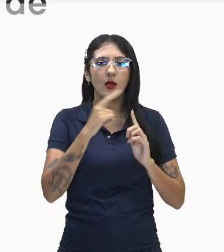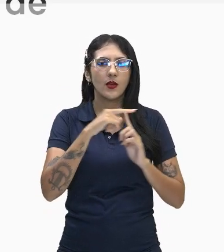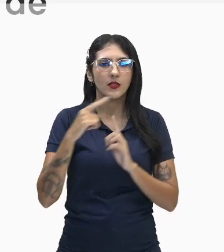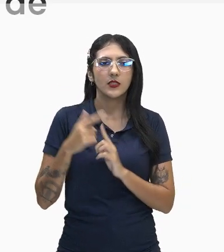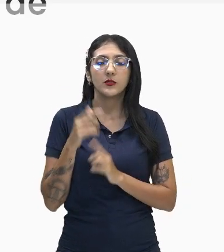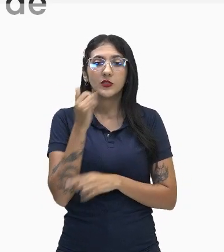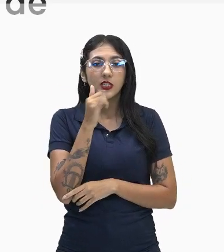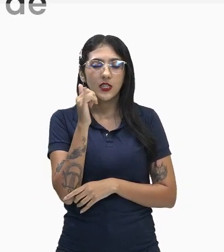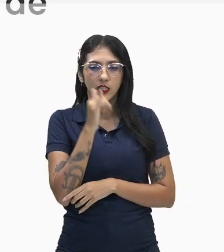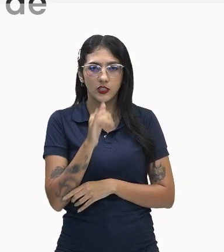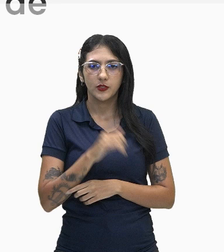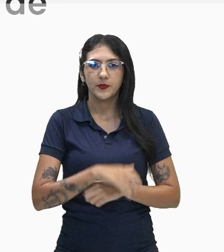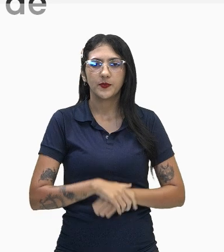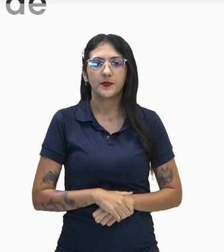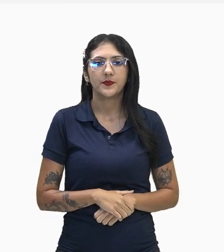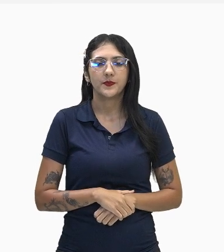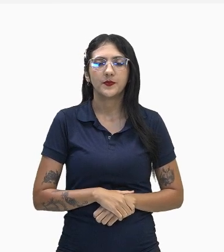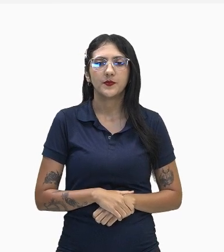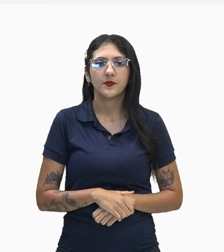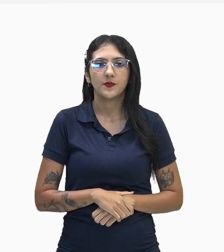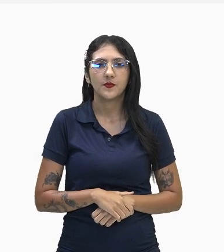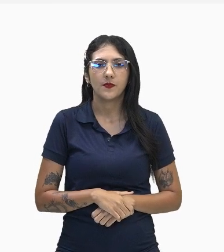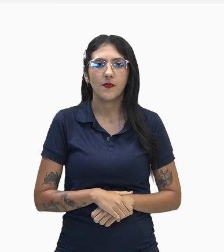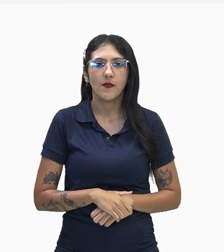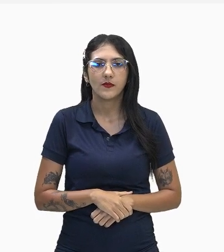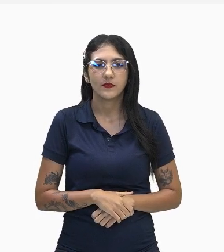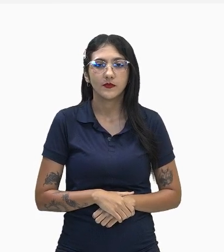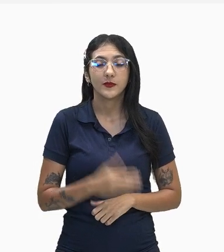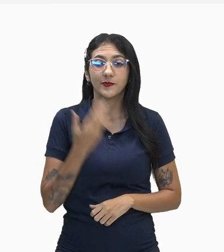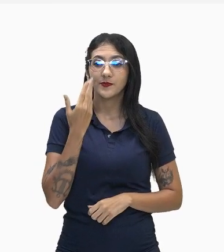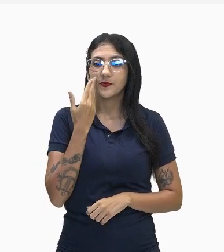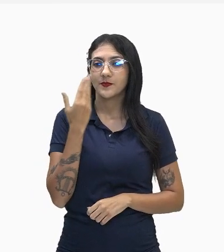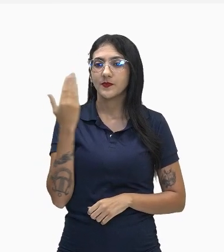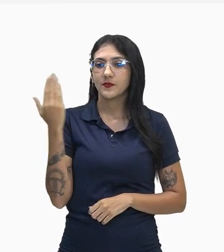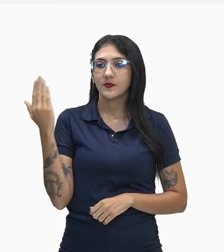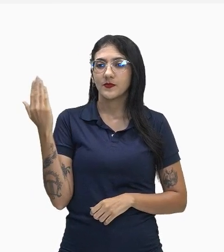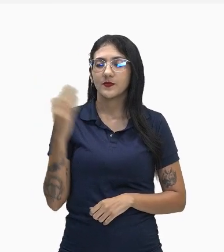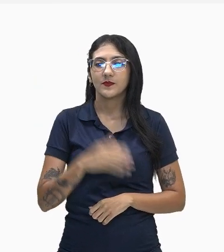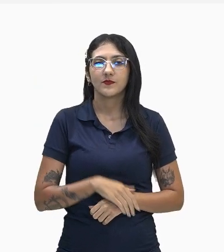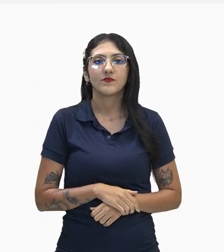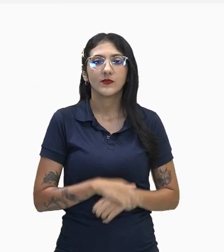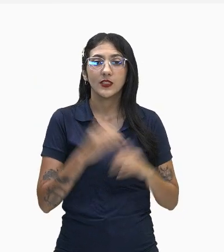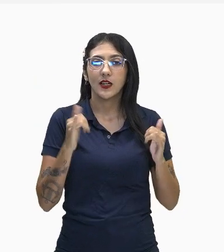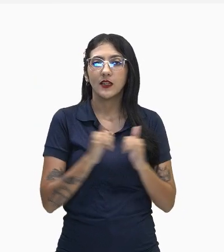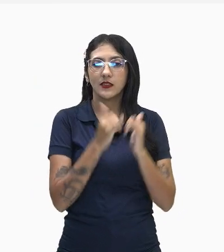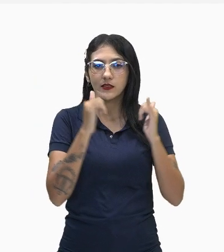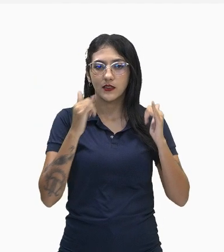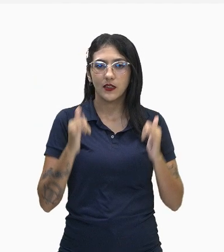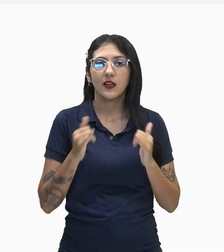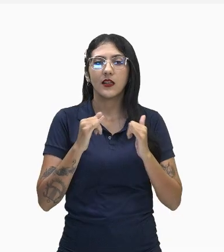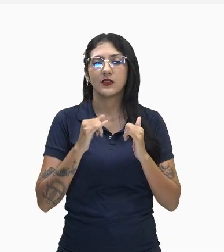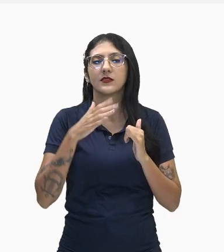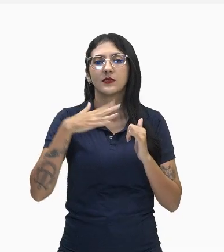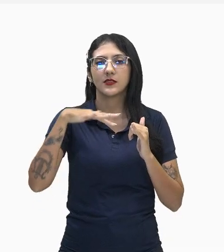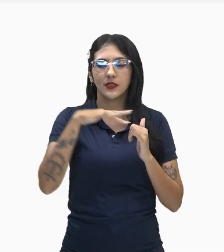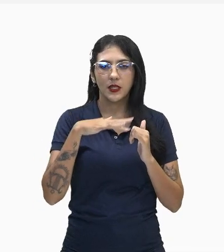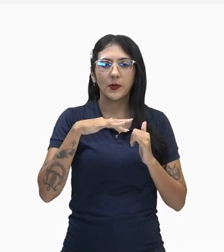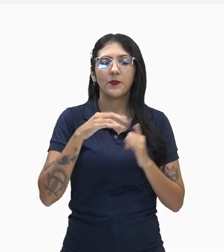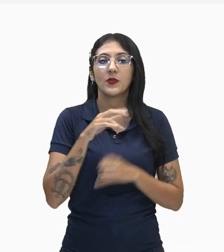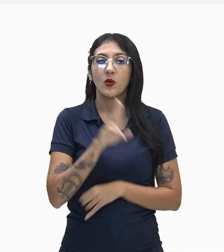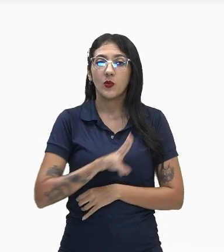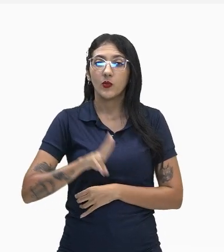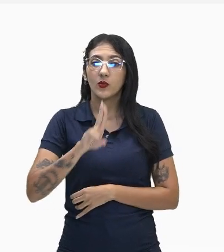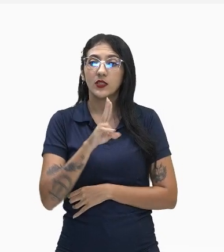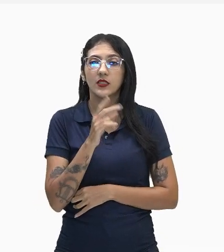fontes renováveis de energia. Inicialmente aí com a energia hidrelétrica, onde nós temos ali a água